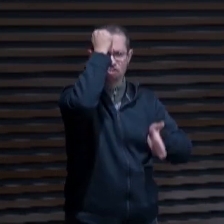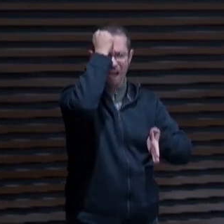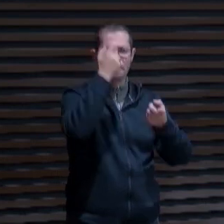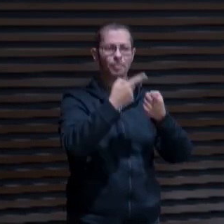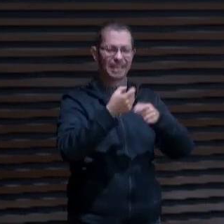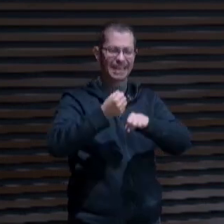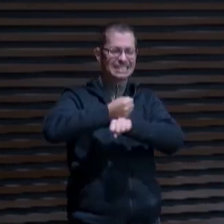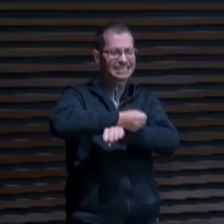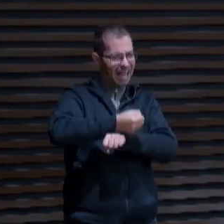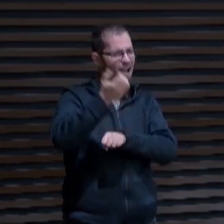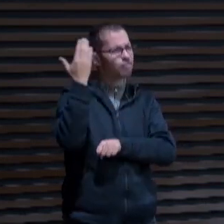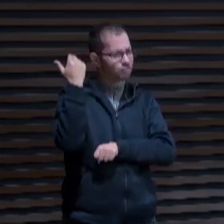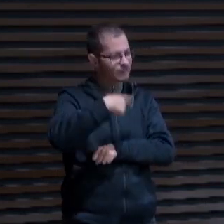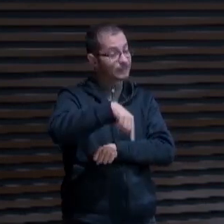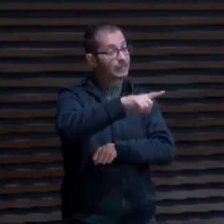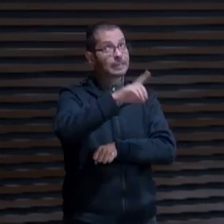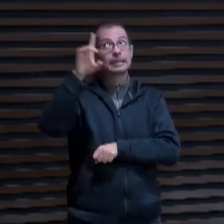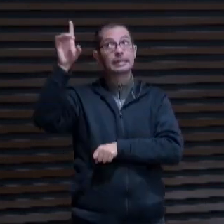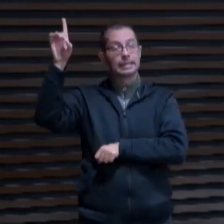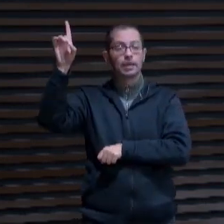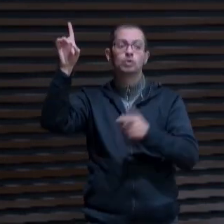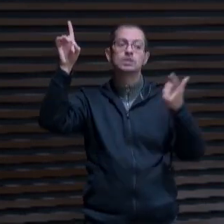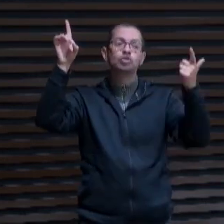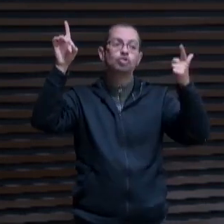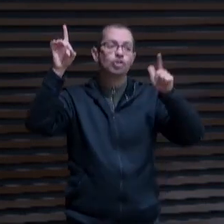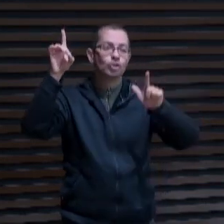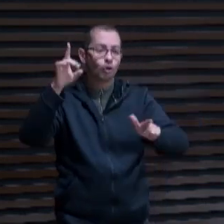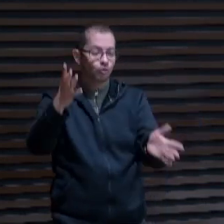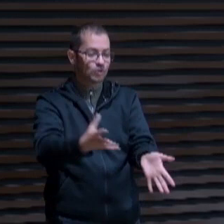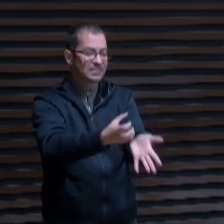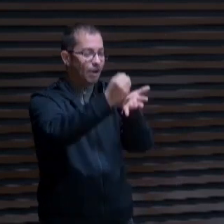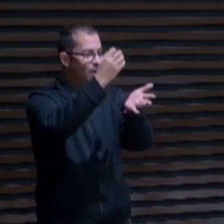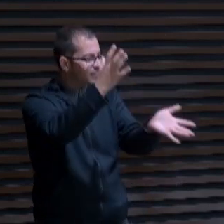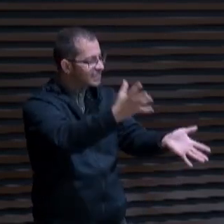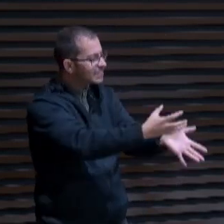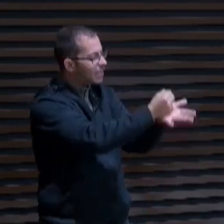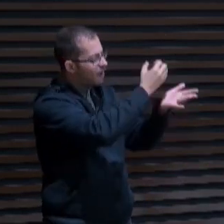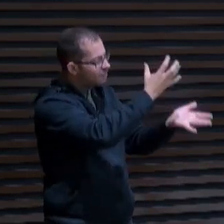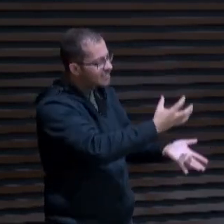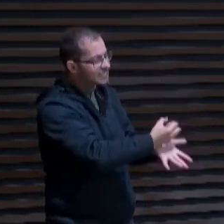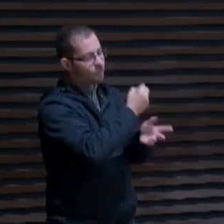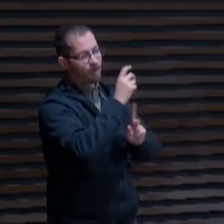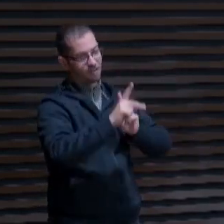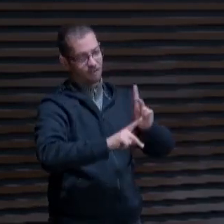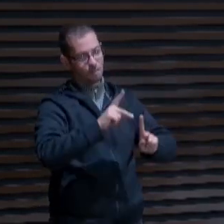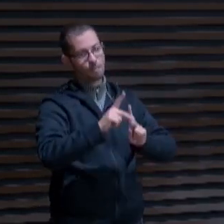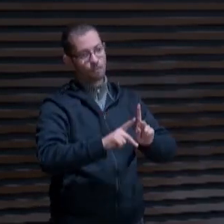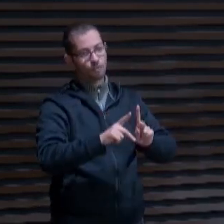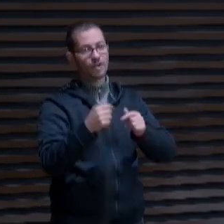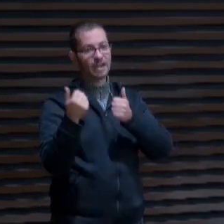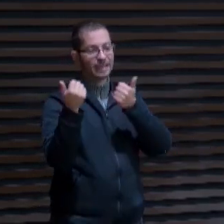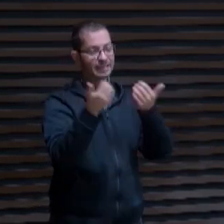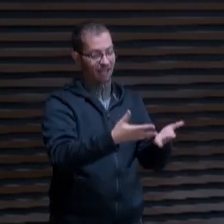escravos naquele momento, aí Deus novamente resgatava esse povo, tirava do jugo e dava uma vida